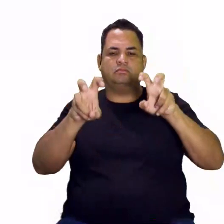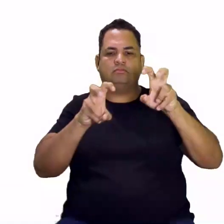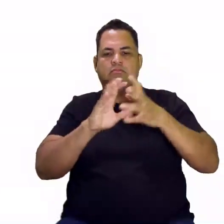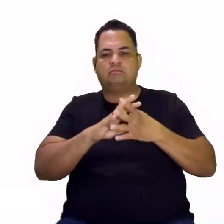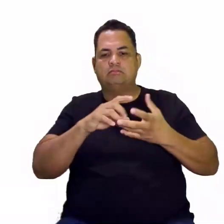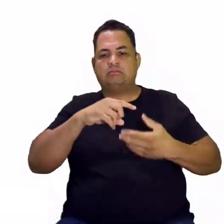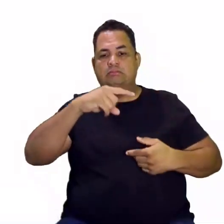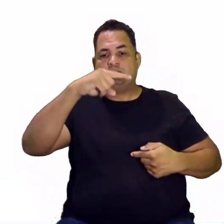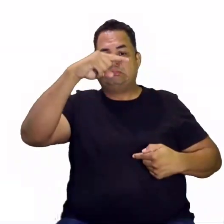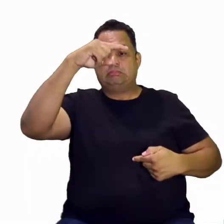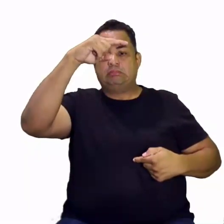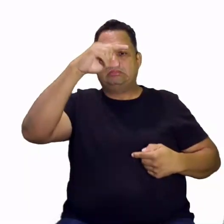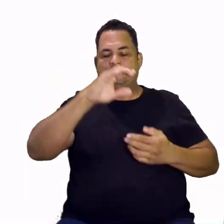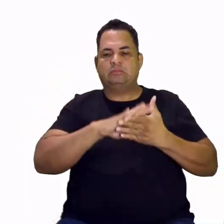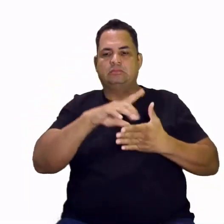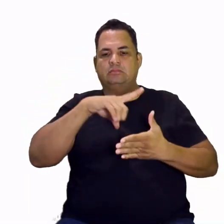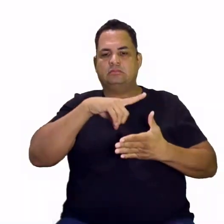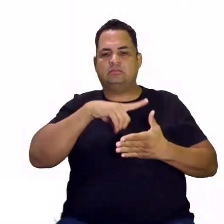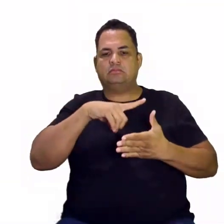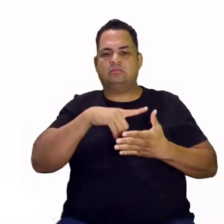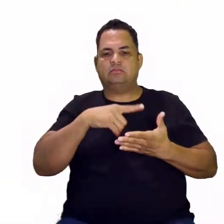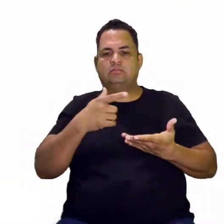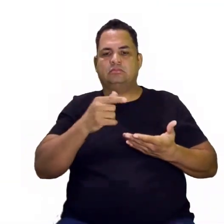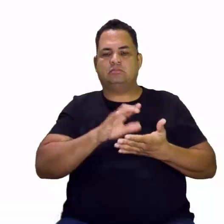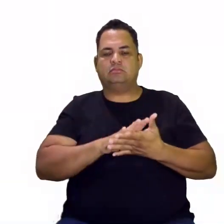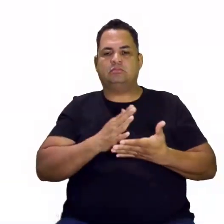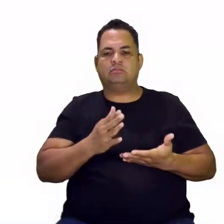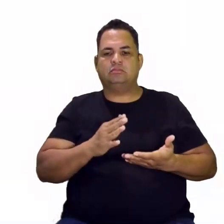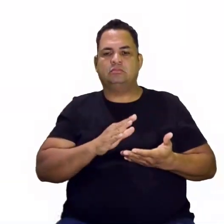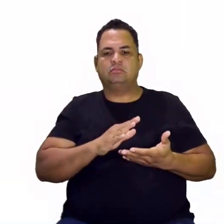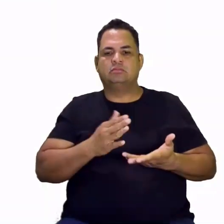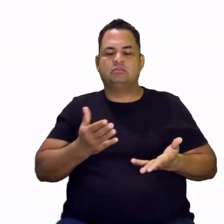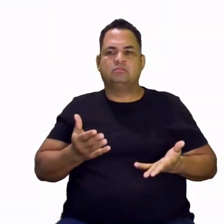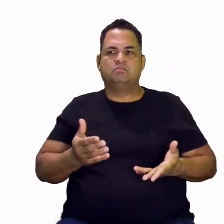estado, né, na nossa região, tem esses registros, tá bom?